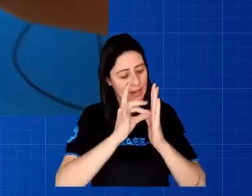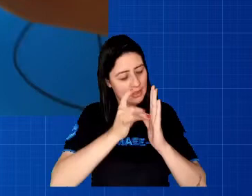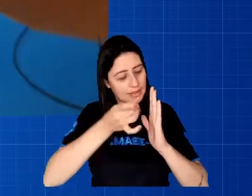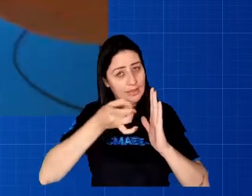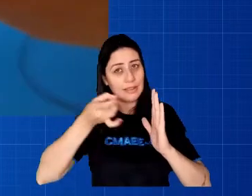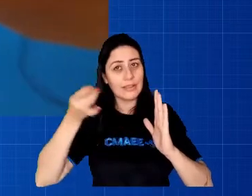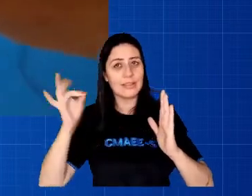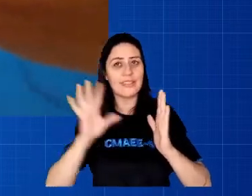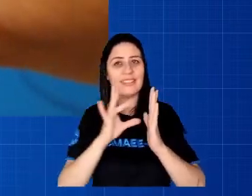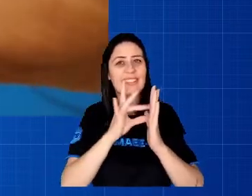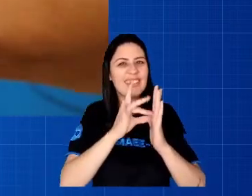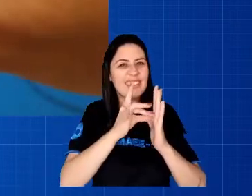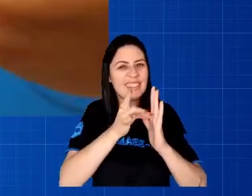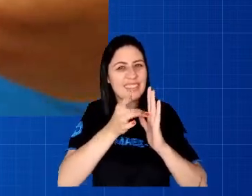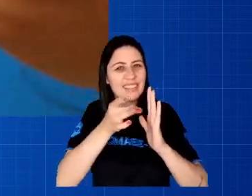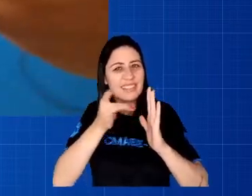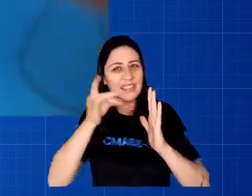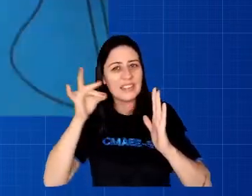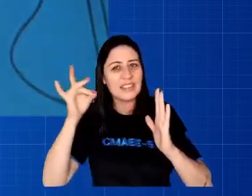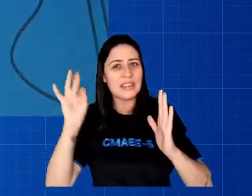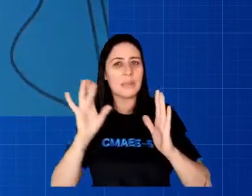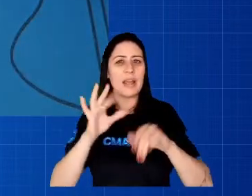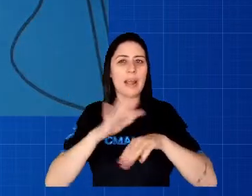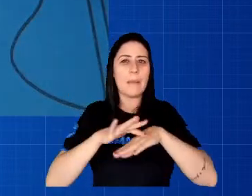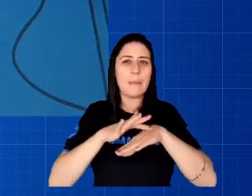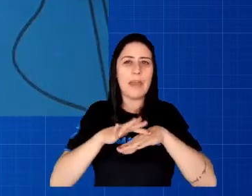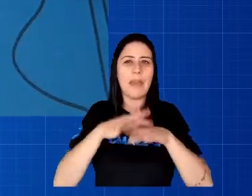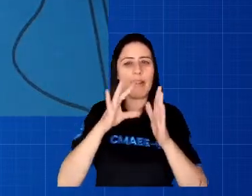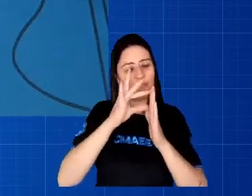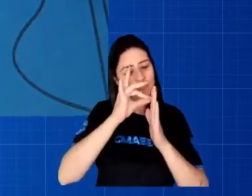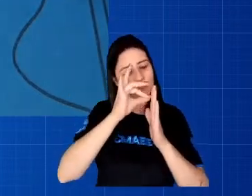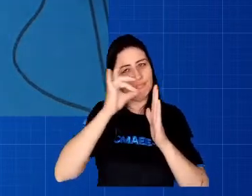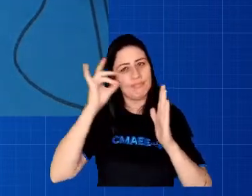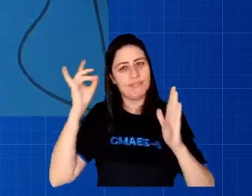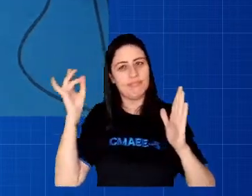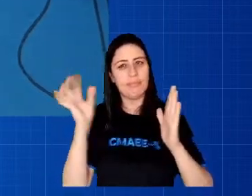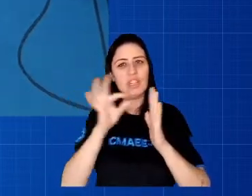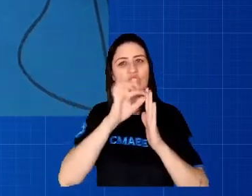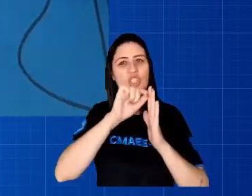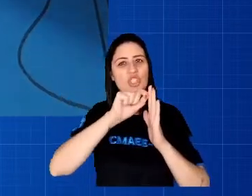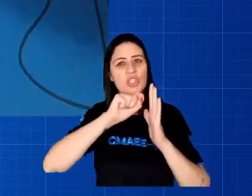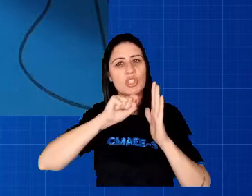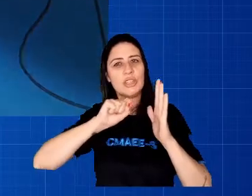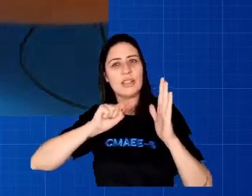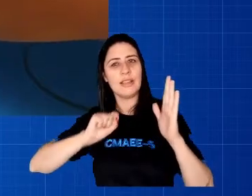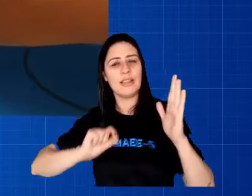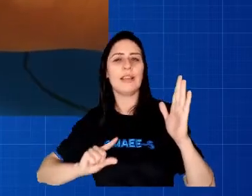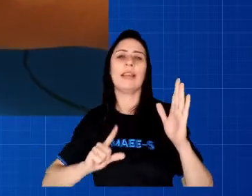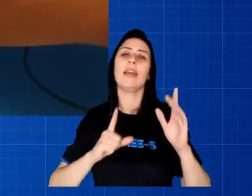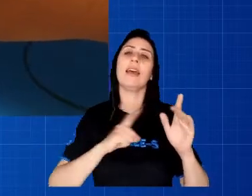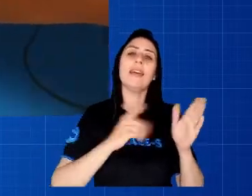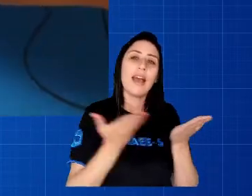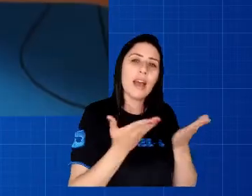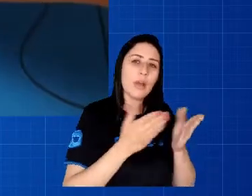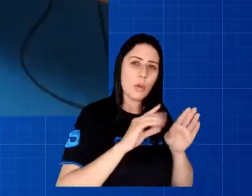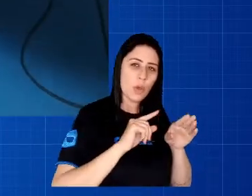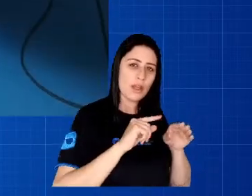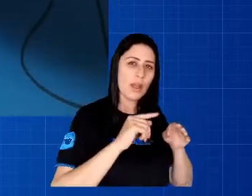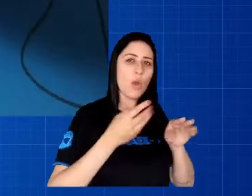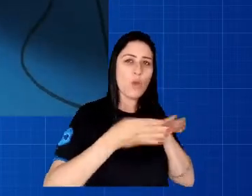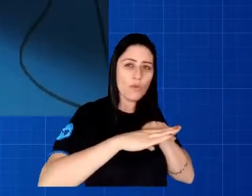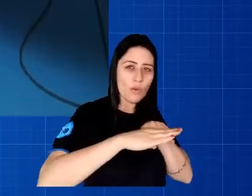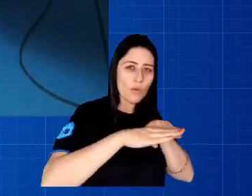pelezinha, ok? Pedacinho a pedacinho, eu vou justapondo, que é isso, colocando